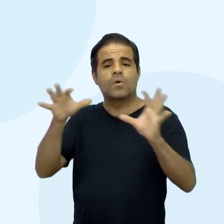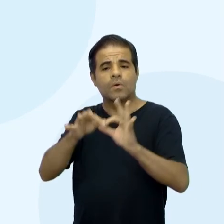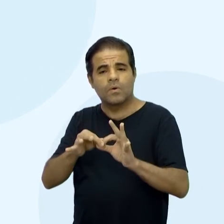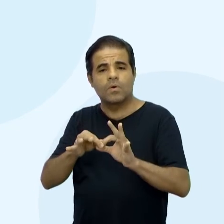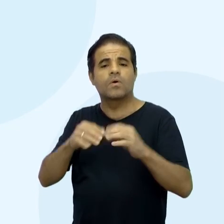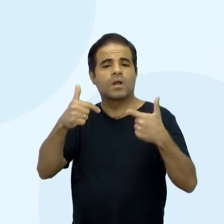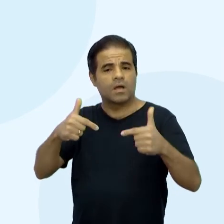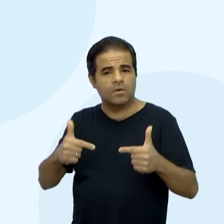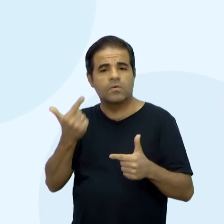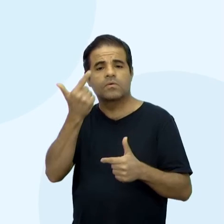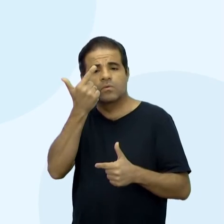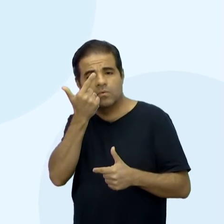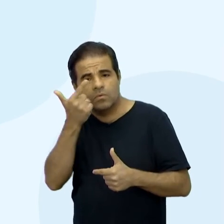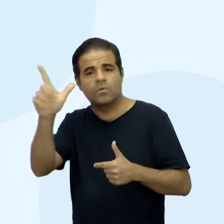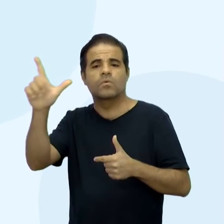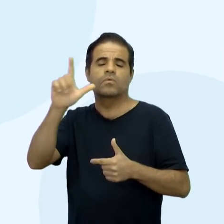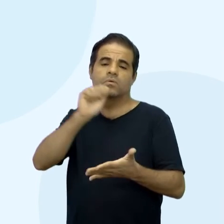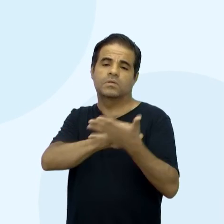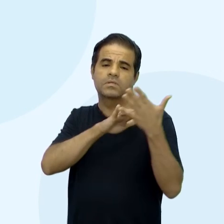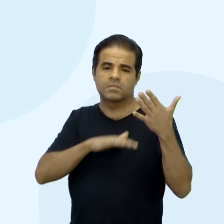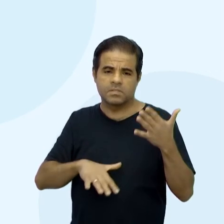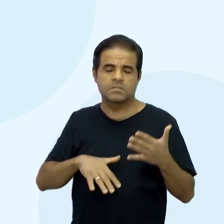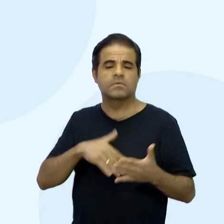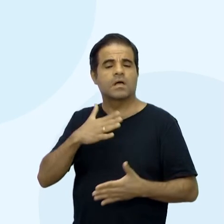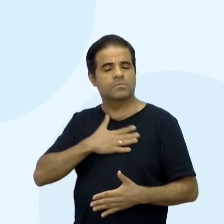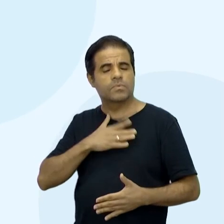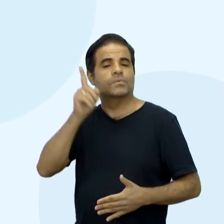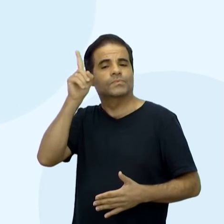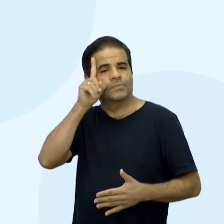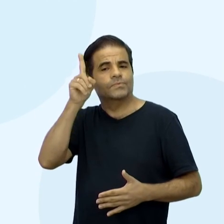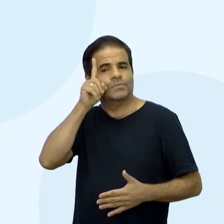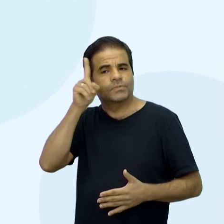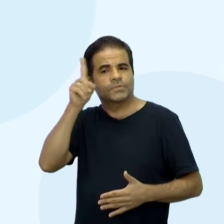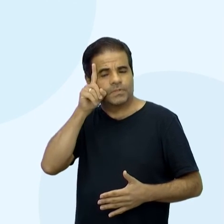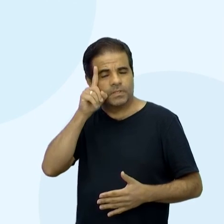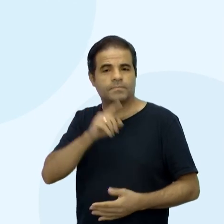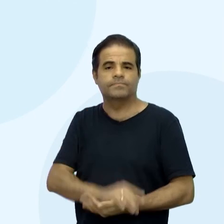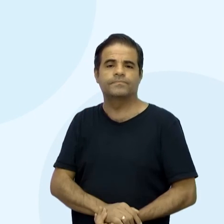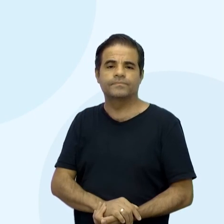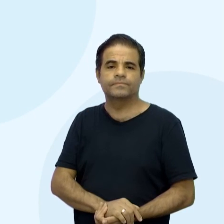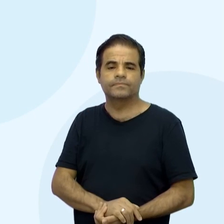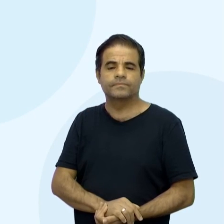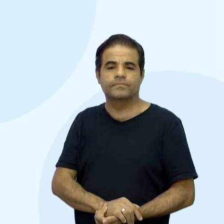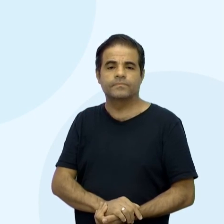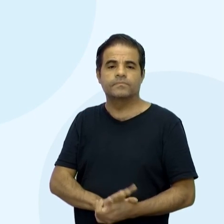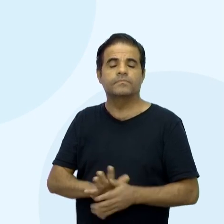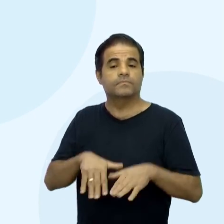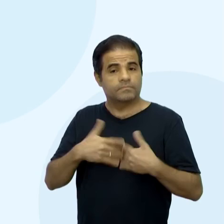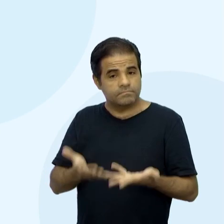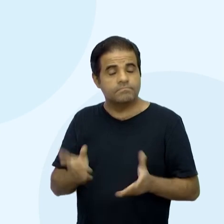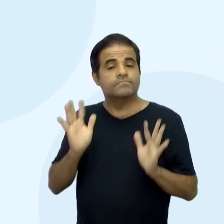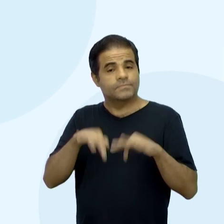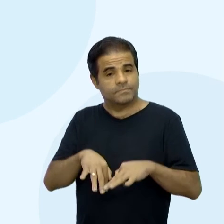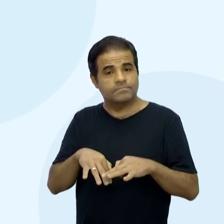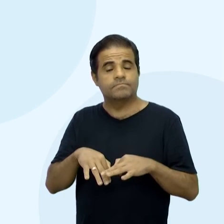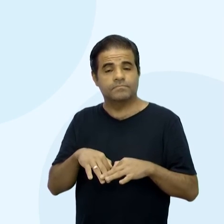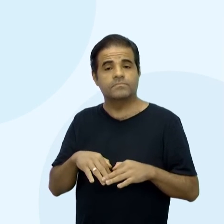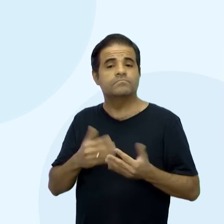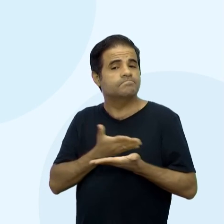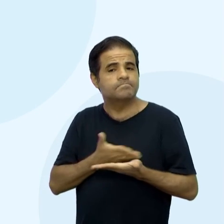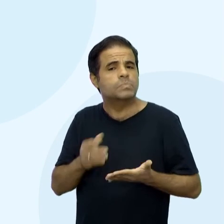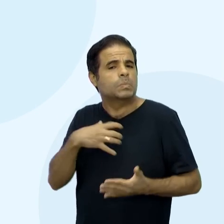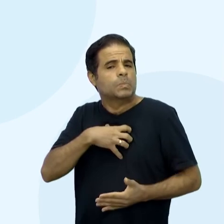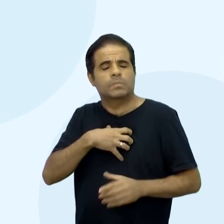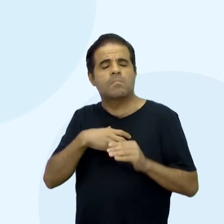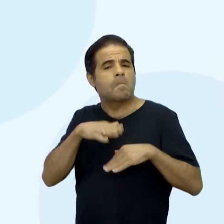conciliar o horário de trabalho com as demais atividades do meu cotidiano. E por fim, do